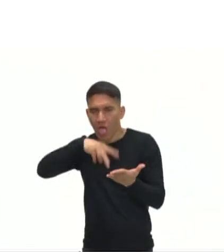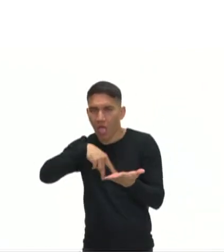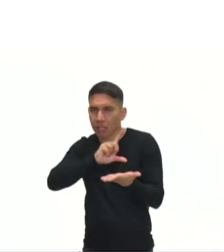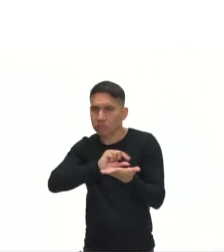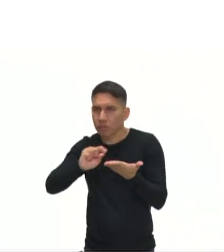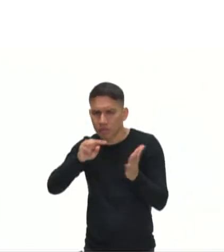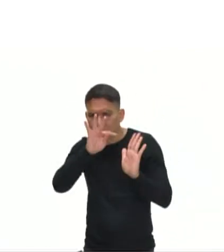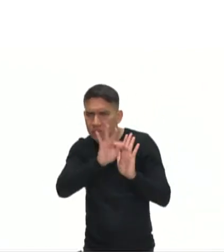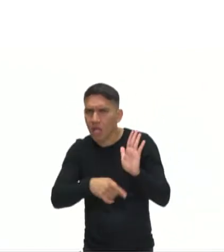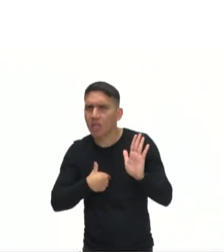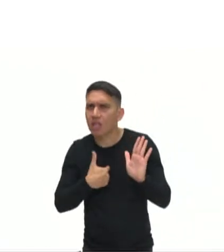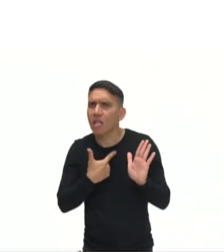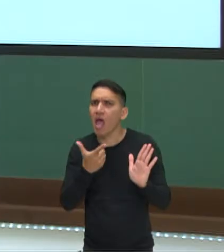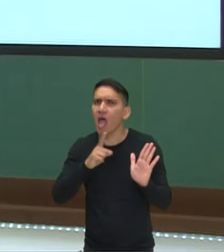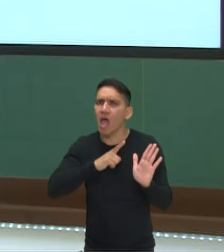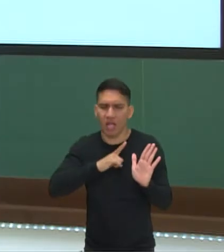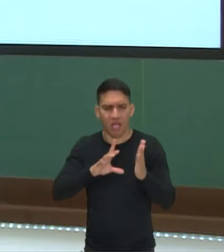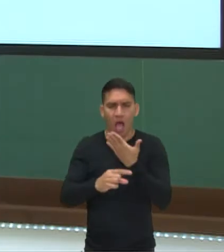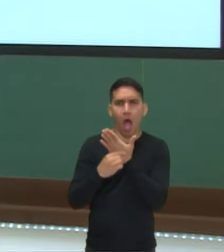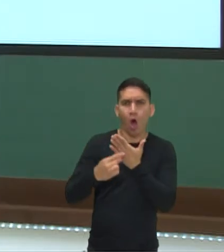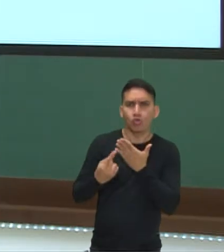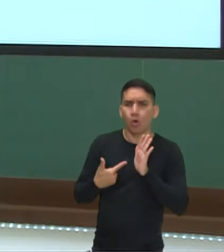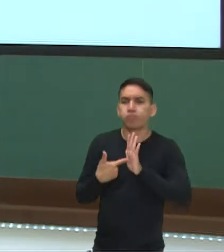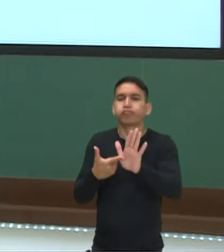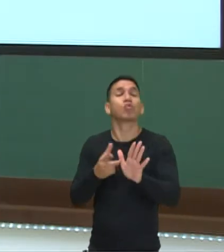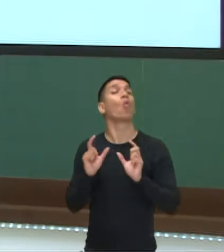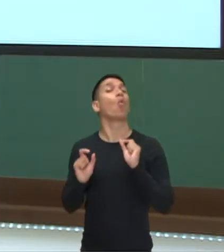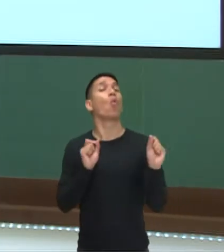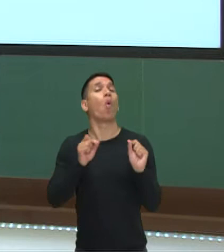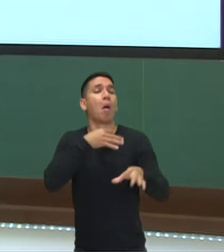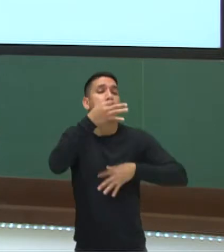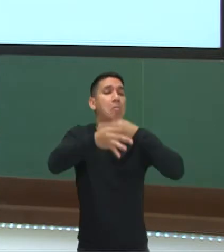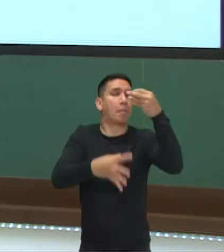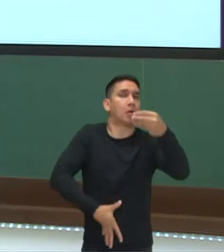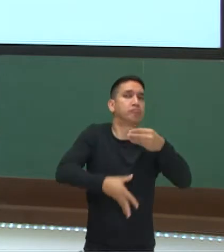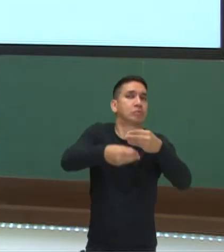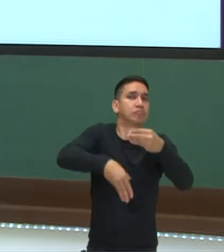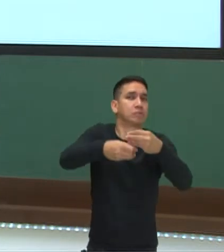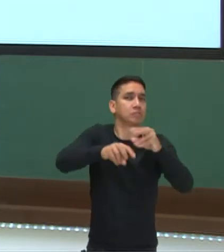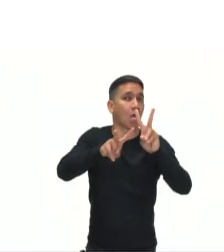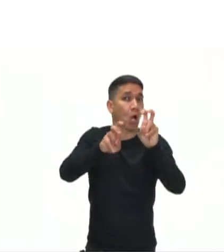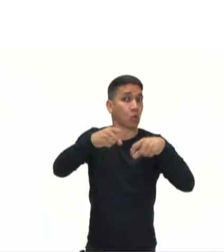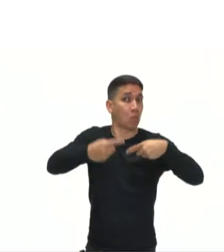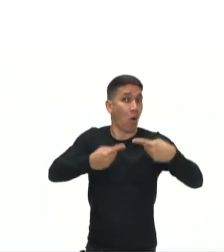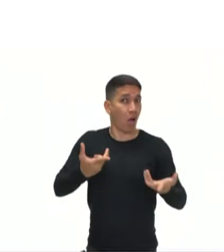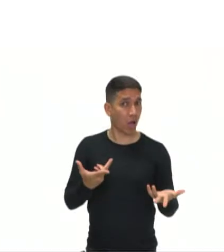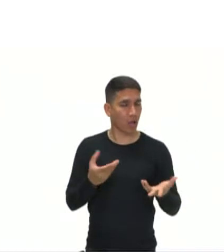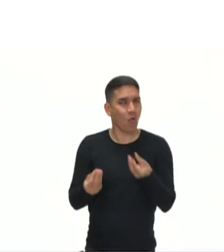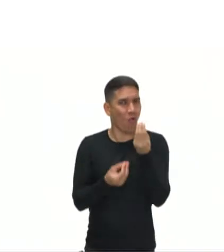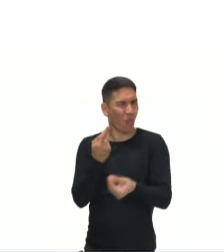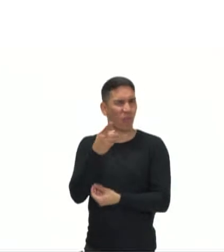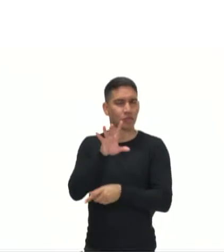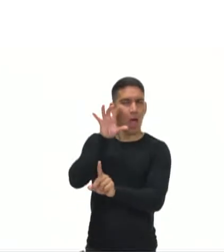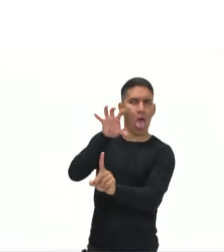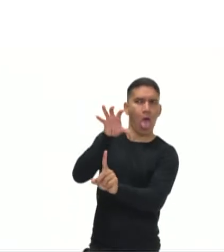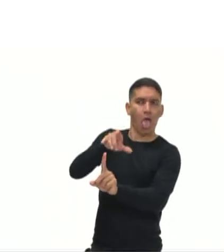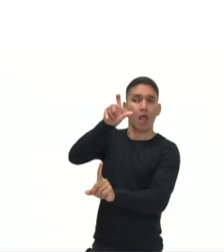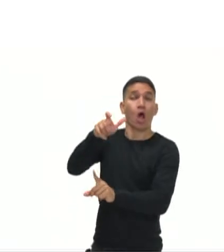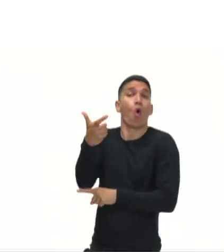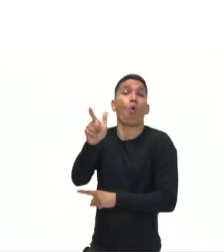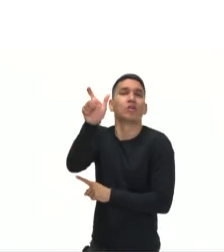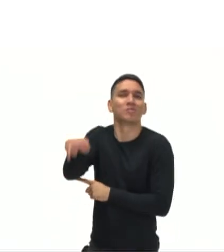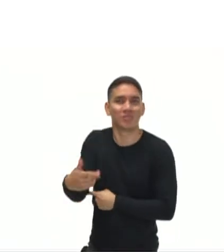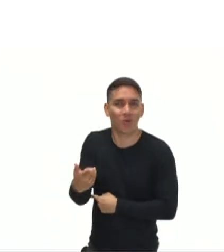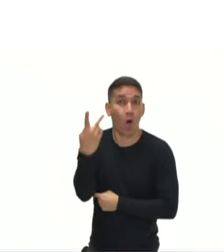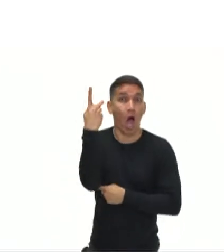a respeito de algum assunto polêmico, em que o autor dava sua opinião? Como você convence o outro de que